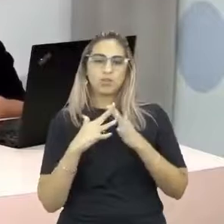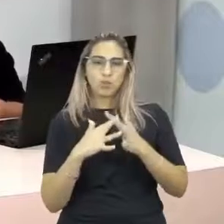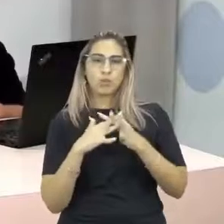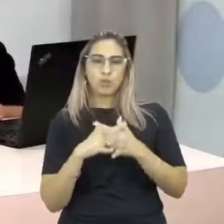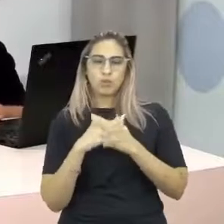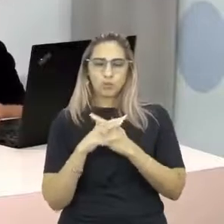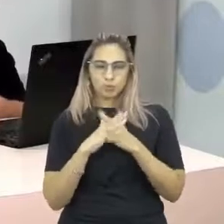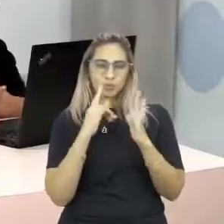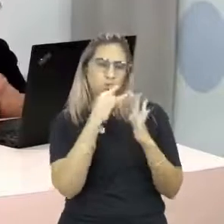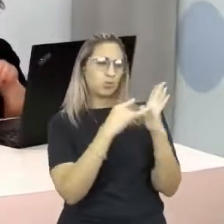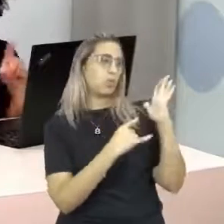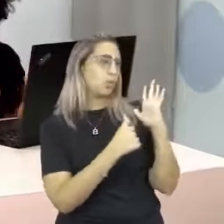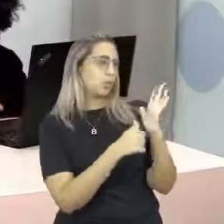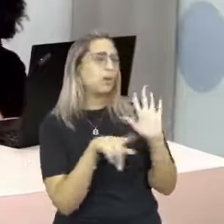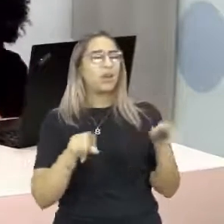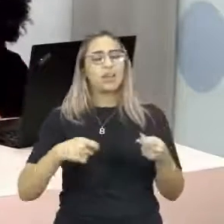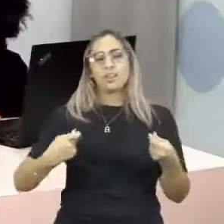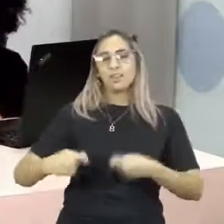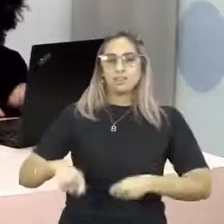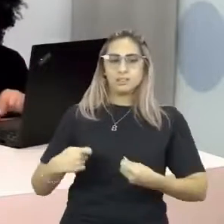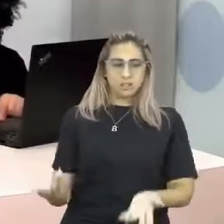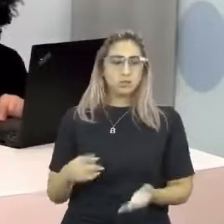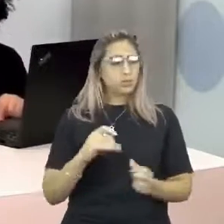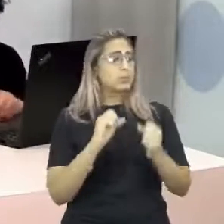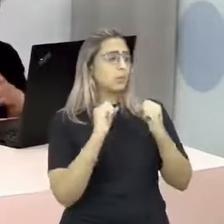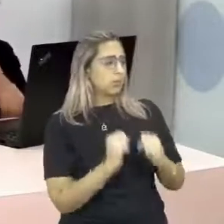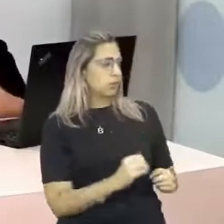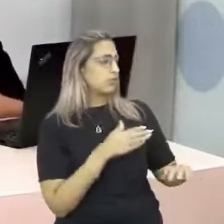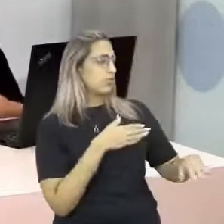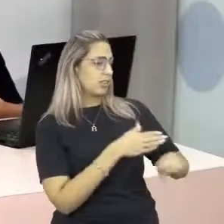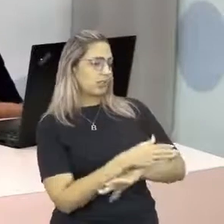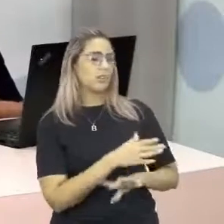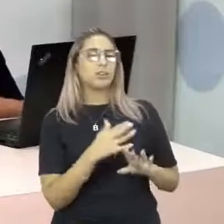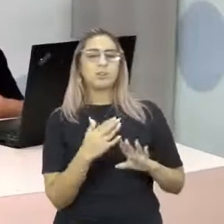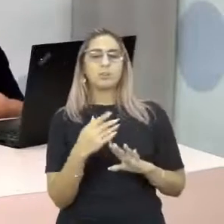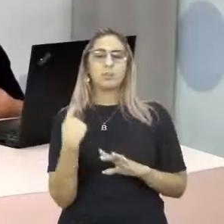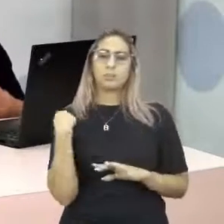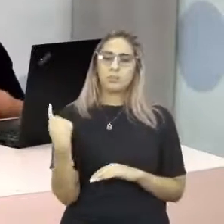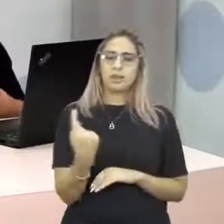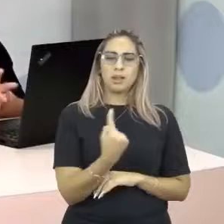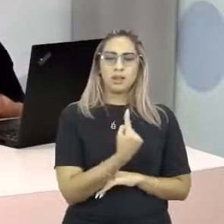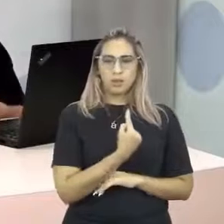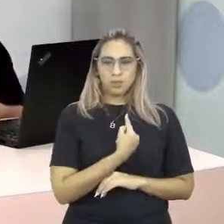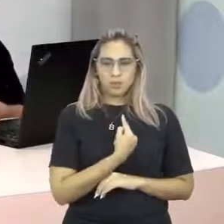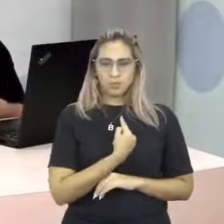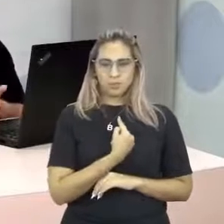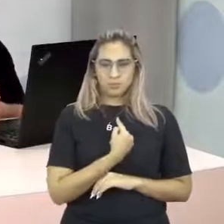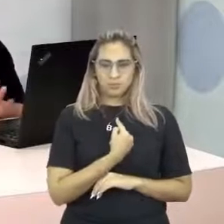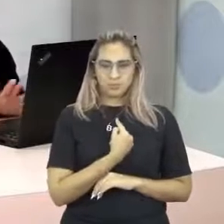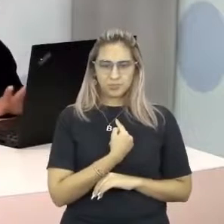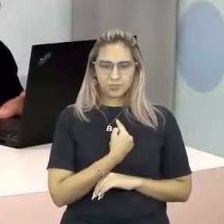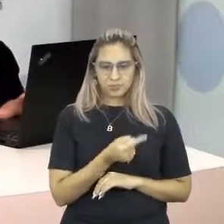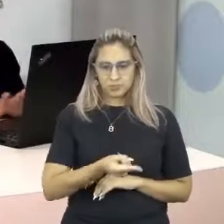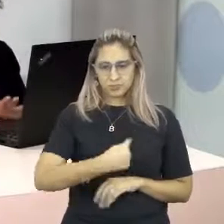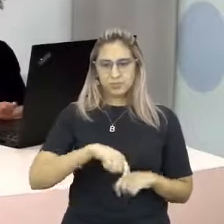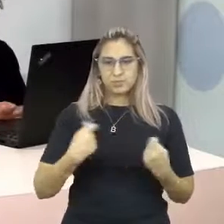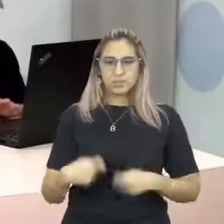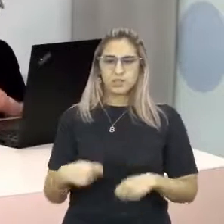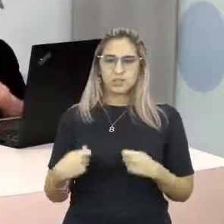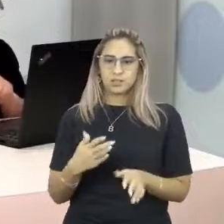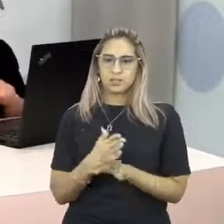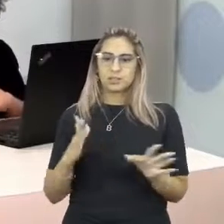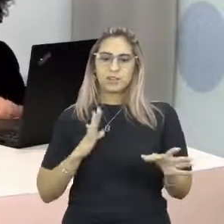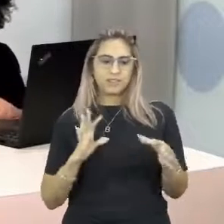de documentos necessários. Você pode consultar, falamos aqui a esses documentos que são necessários para a abertura